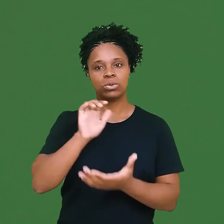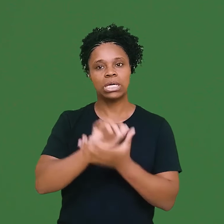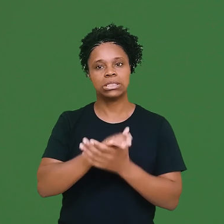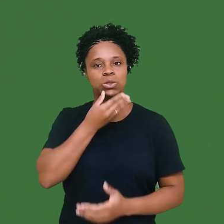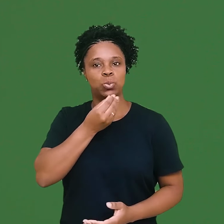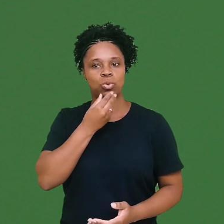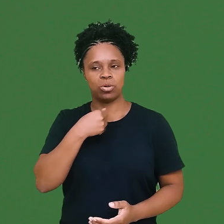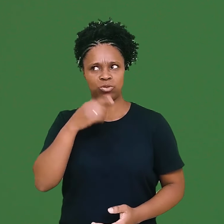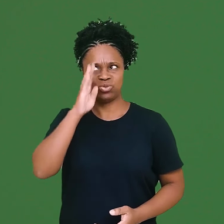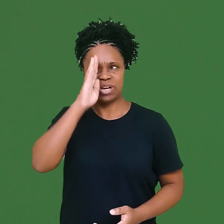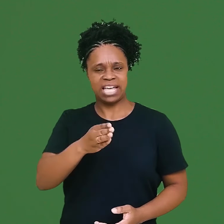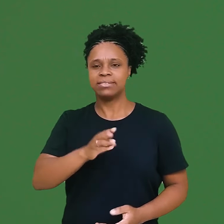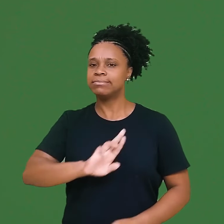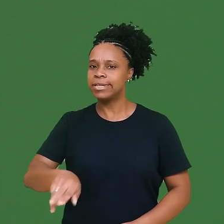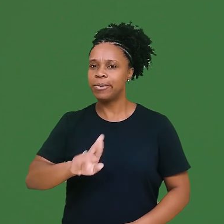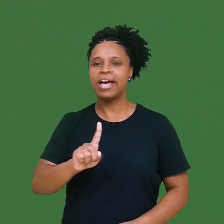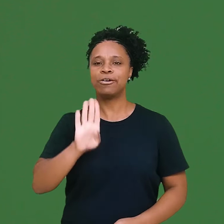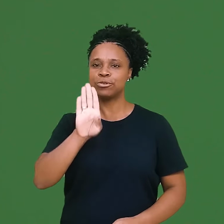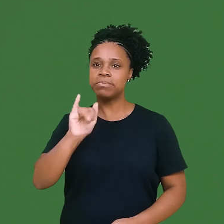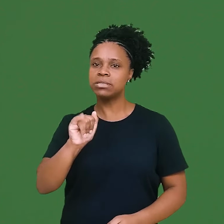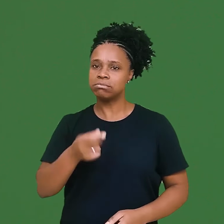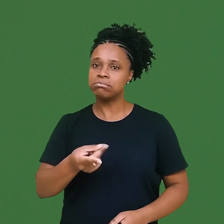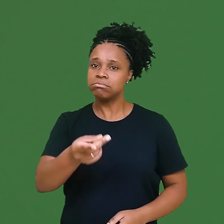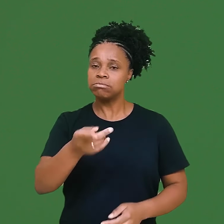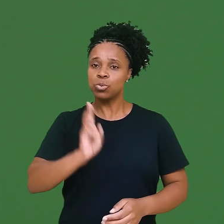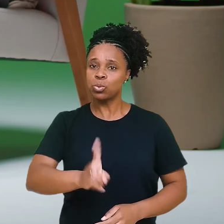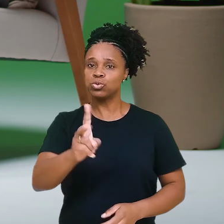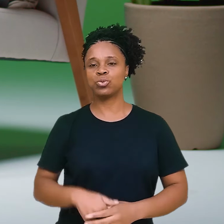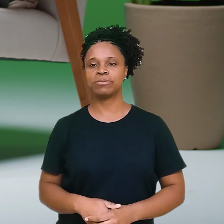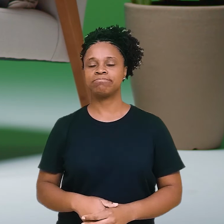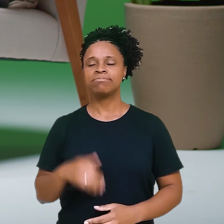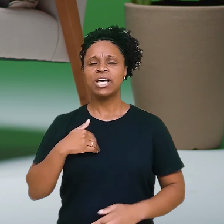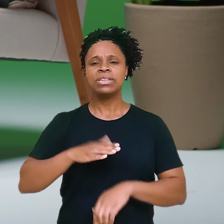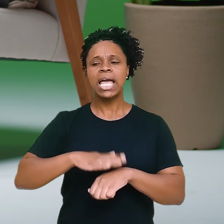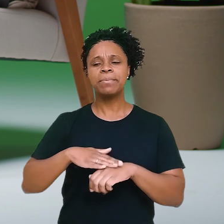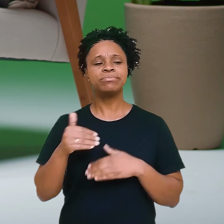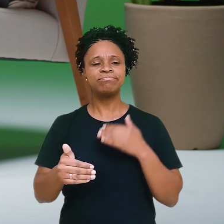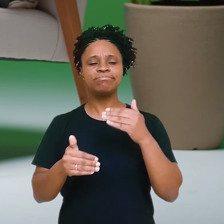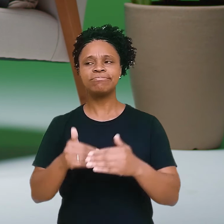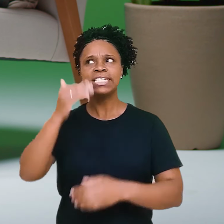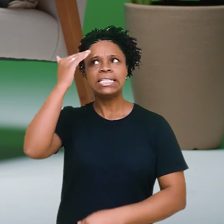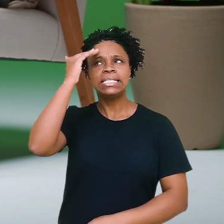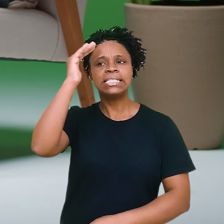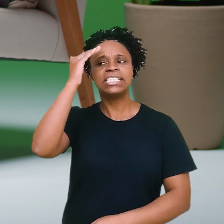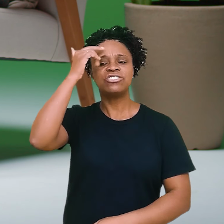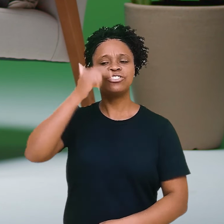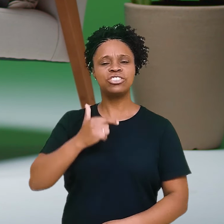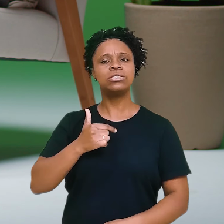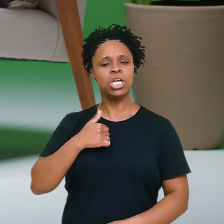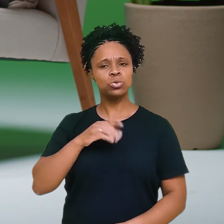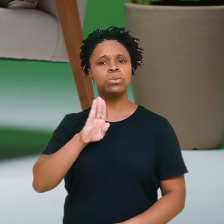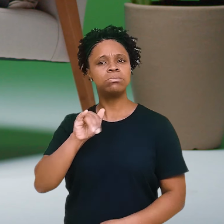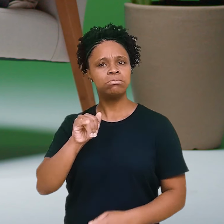casada com homem, então eu sou hétero. Não, eu sou bissexual, continuo sendo bissexual. Então, durante um tempo, eu entender que